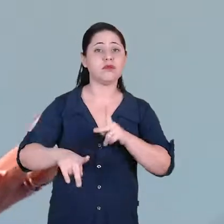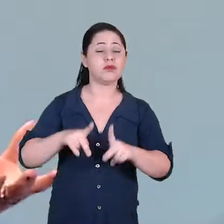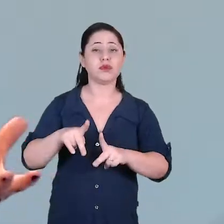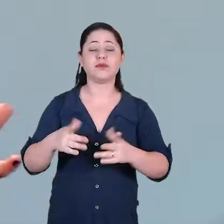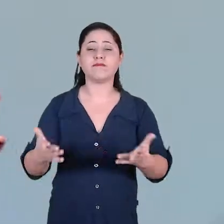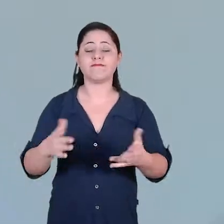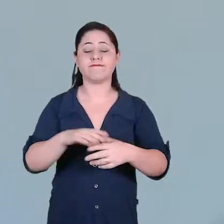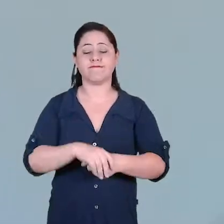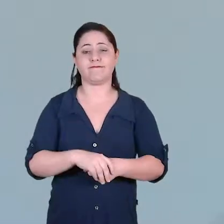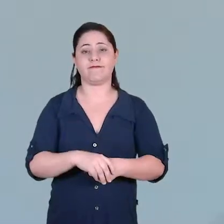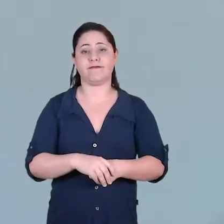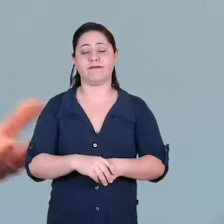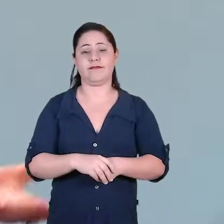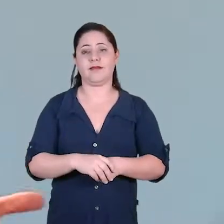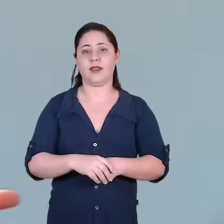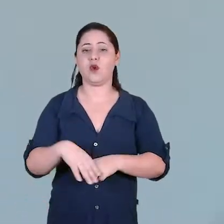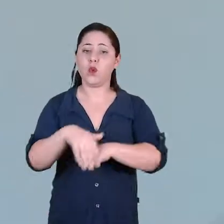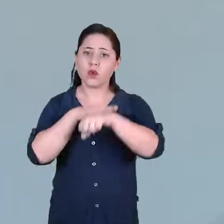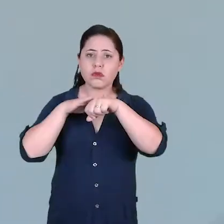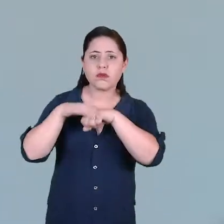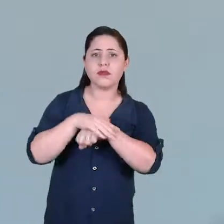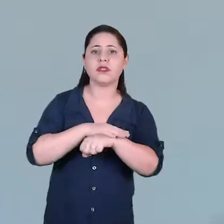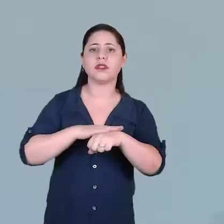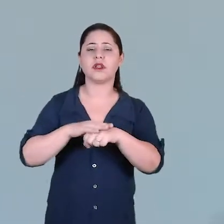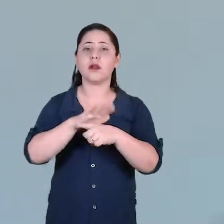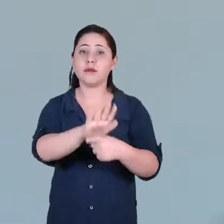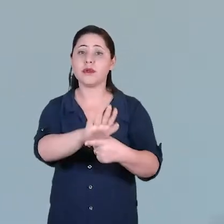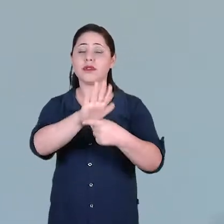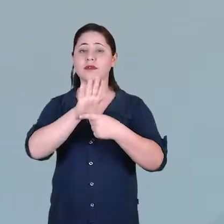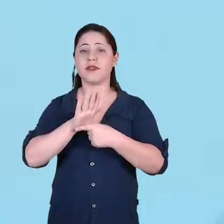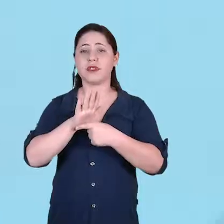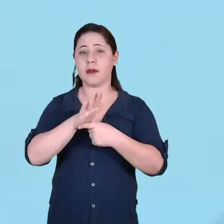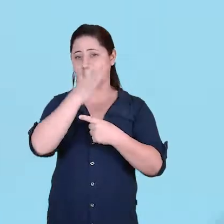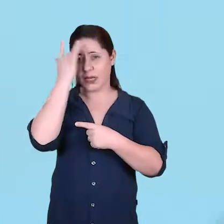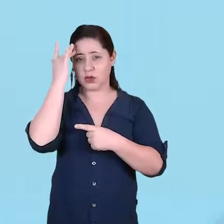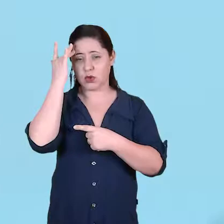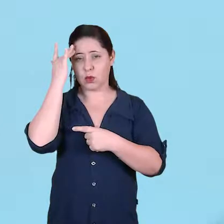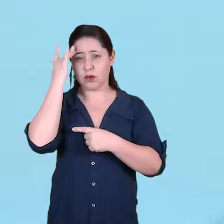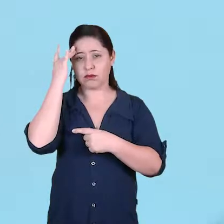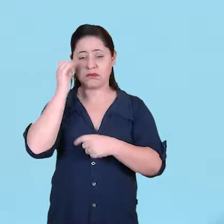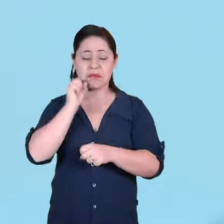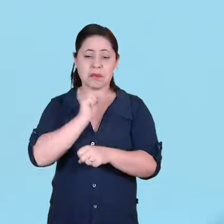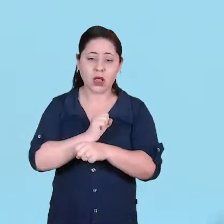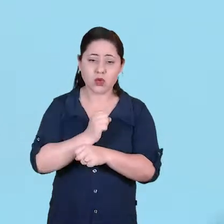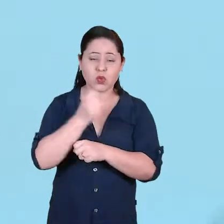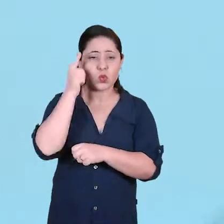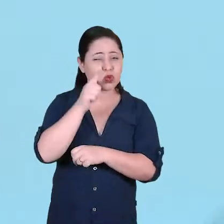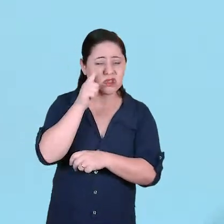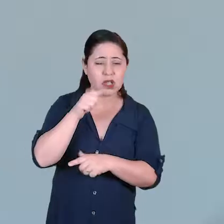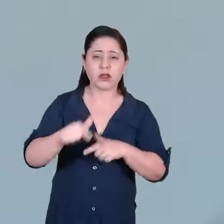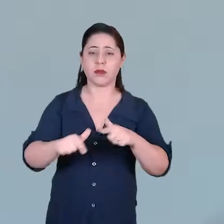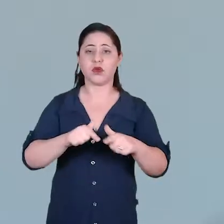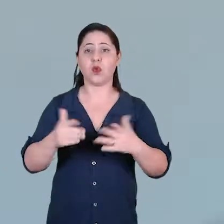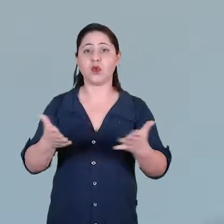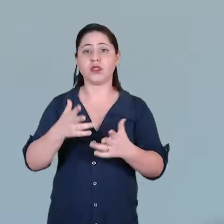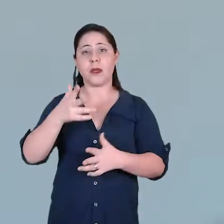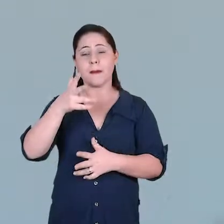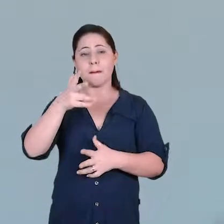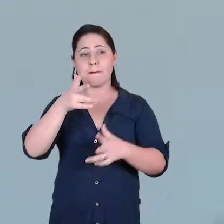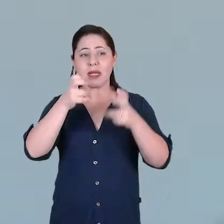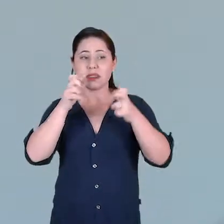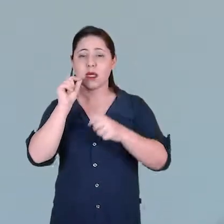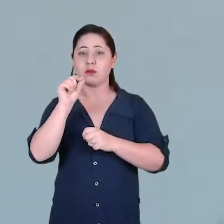pública. A gente estava conversando aqui sobre os benefícios por incapacidade nos bastidores, né? Hoje nós percebemos um aumento